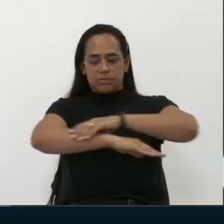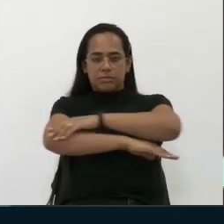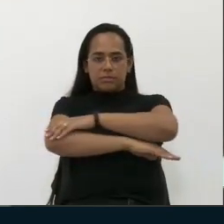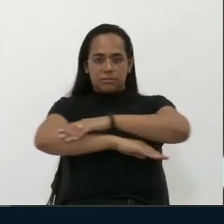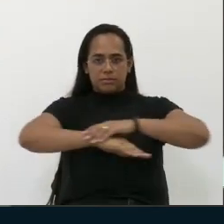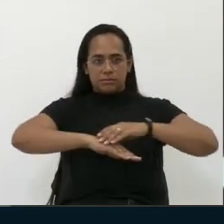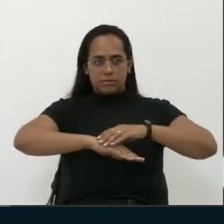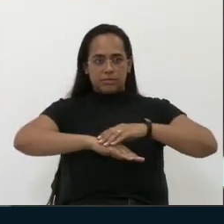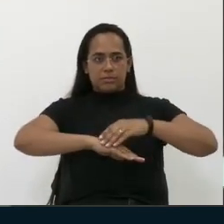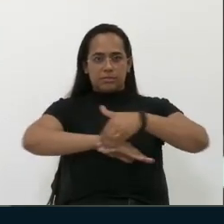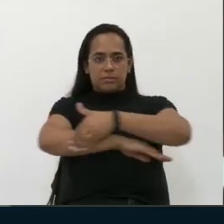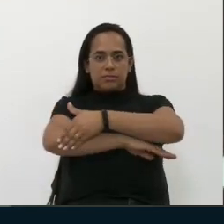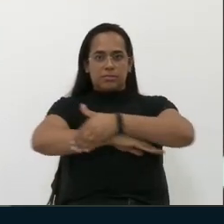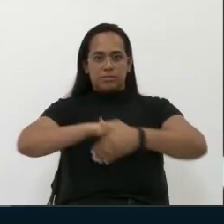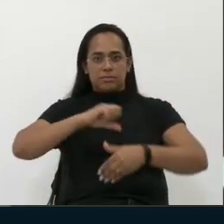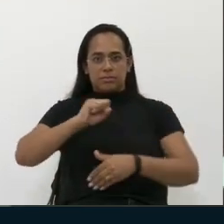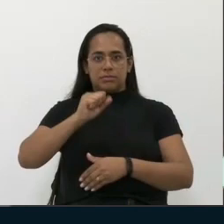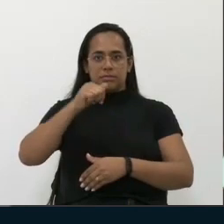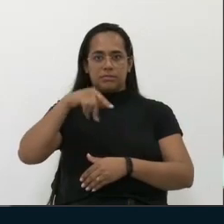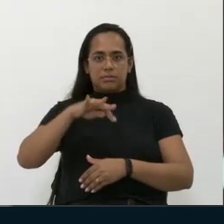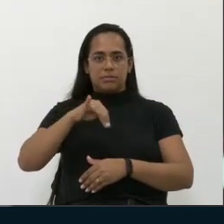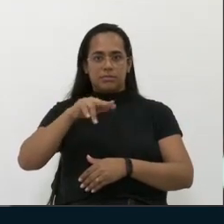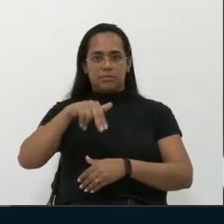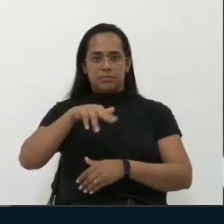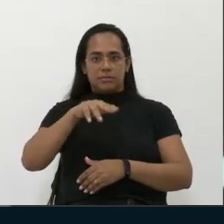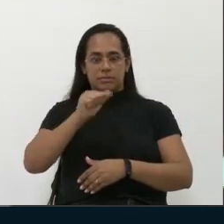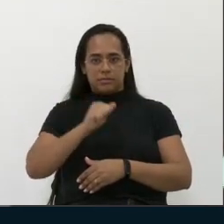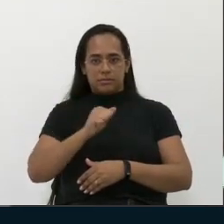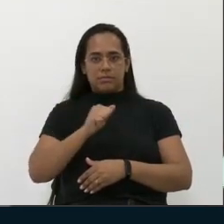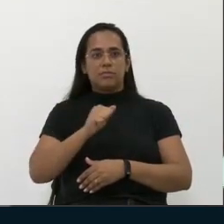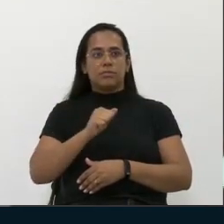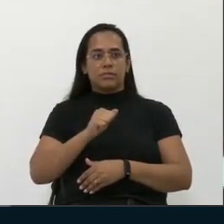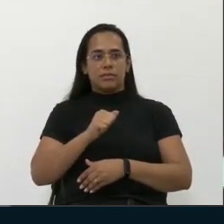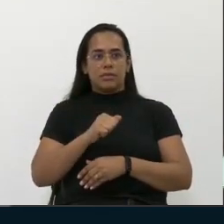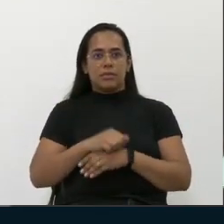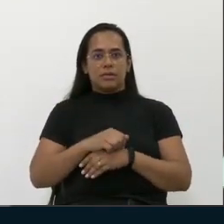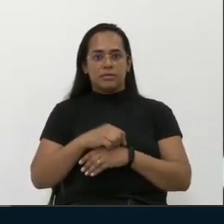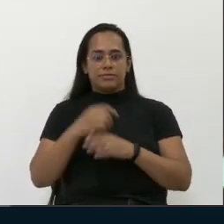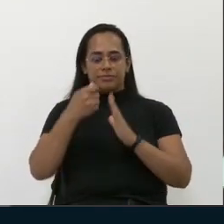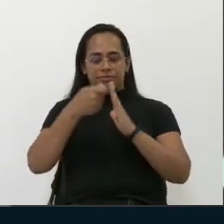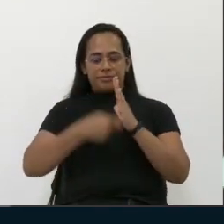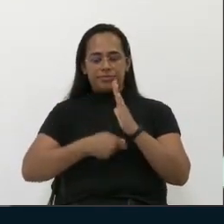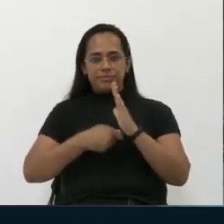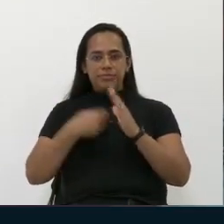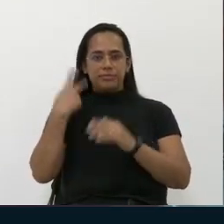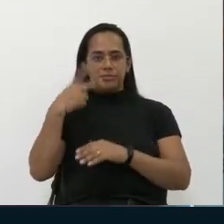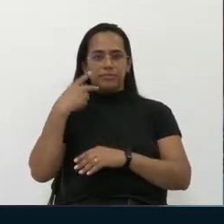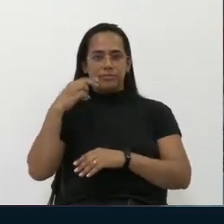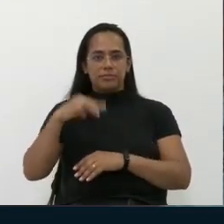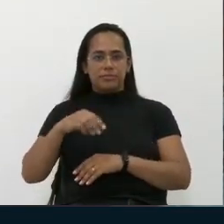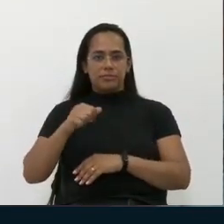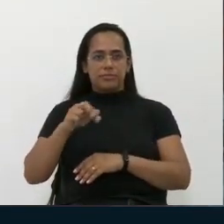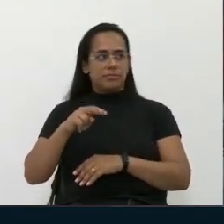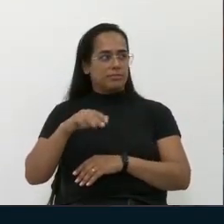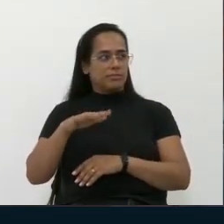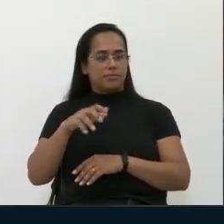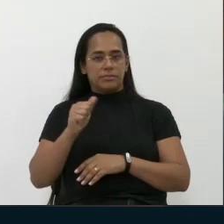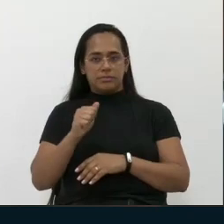da Rua Santina, no bairro Recreio São Jorge. Autor, vereadora Márcia Taschetti. Em